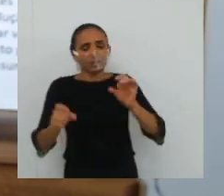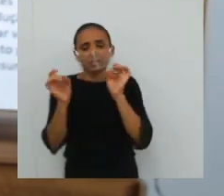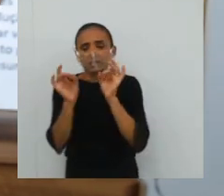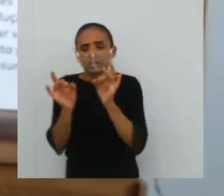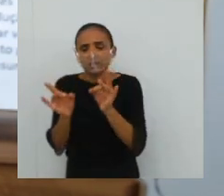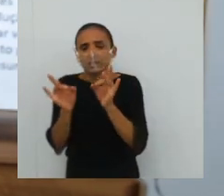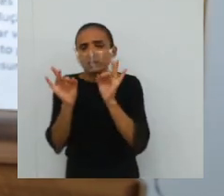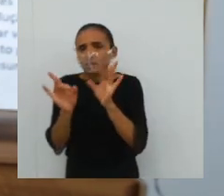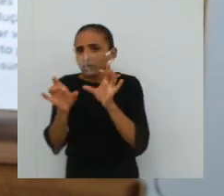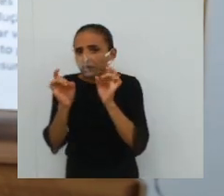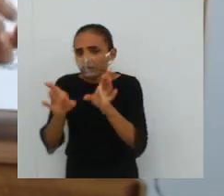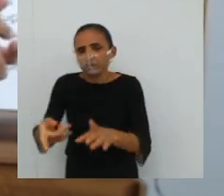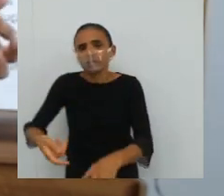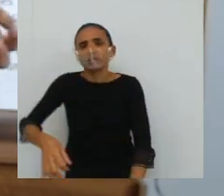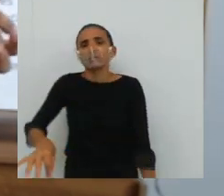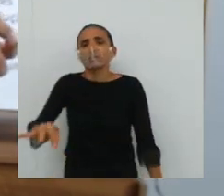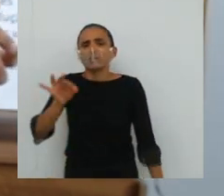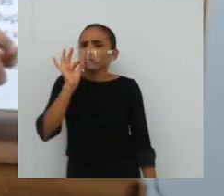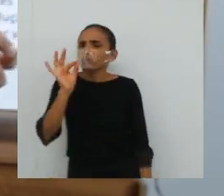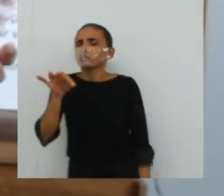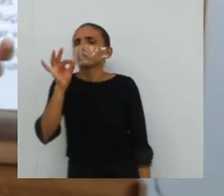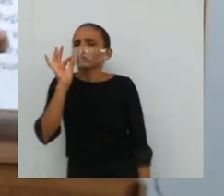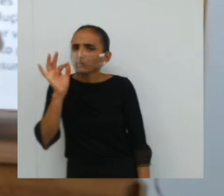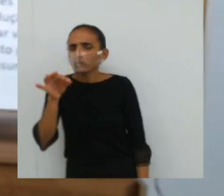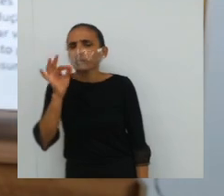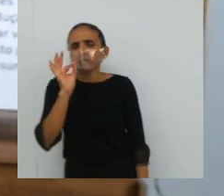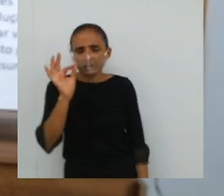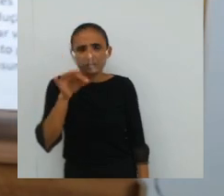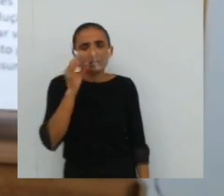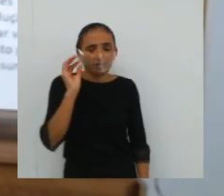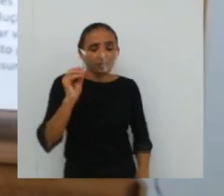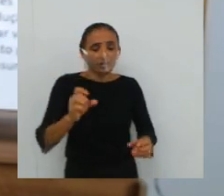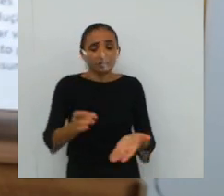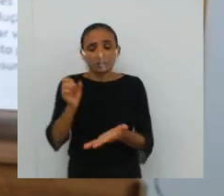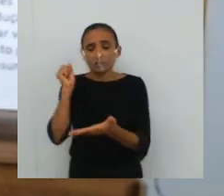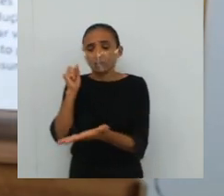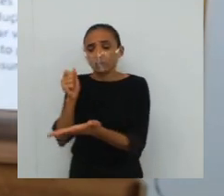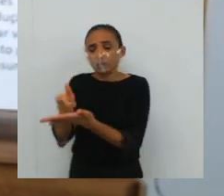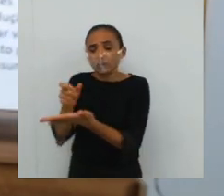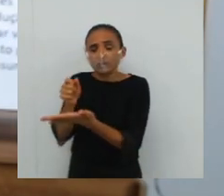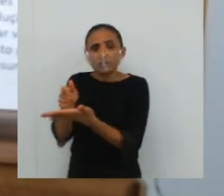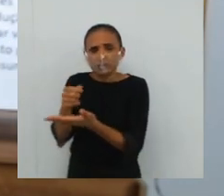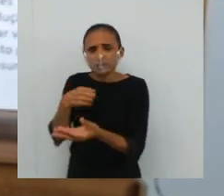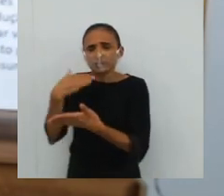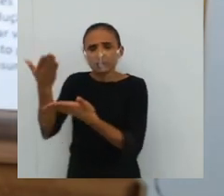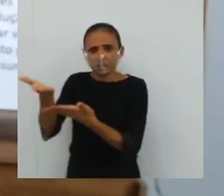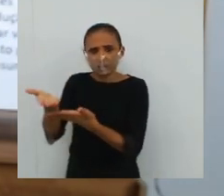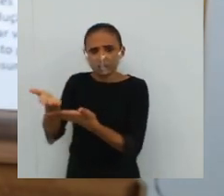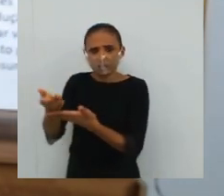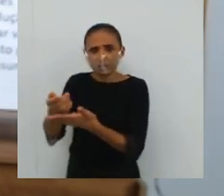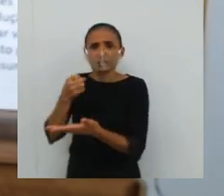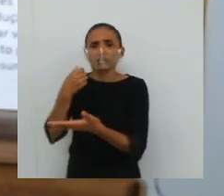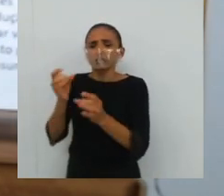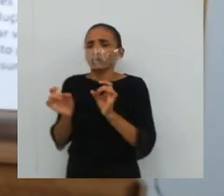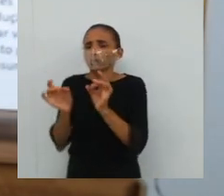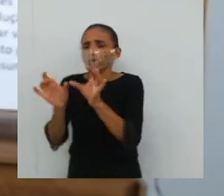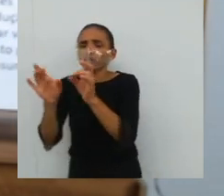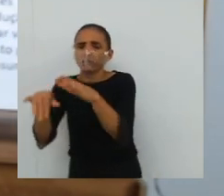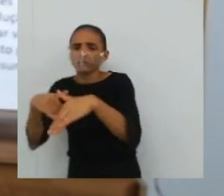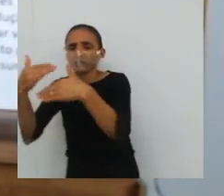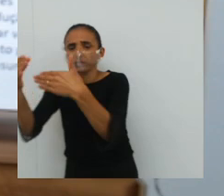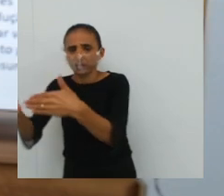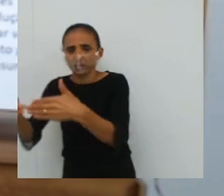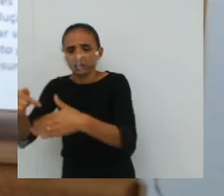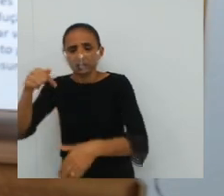café, produz café, o produtor que produz café, ele vai vender o café para uma indústria que vai torná-lo ele solúvel.